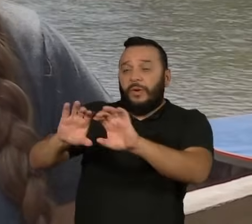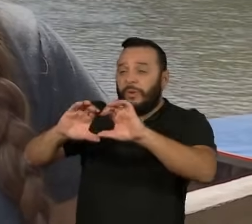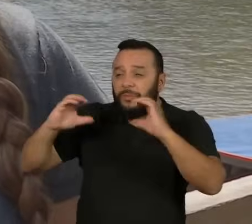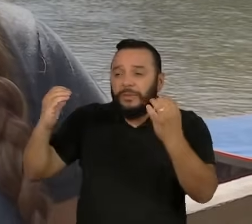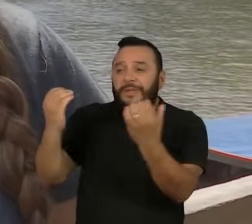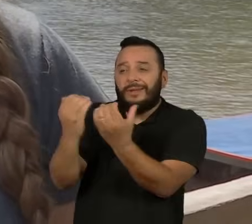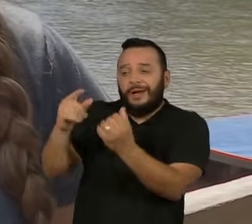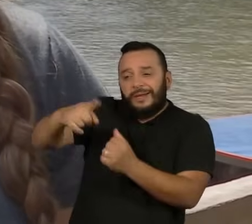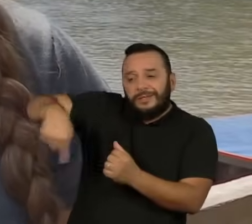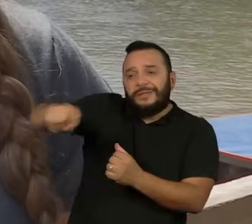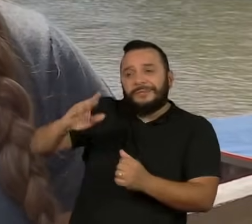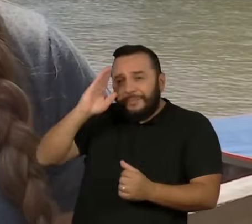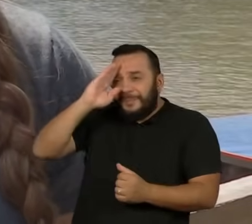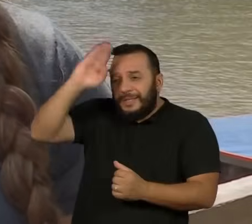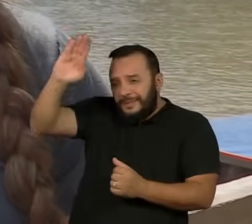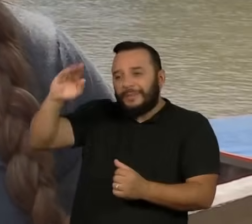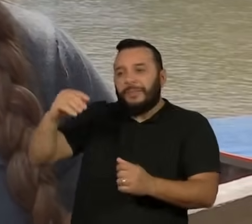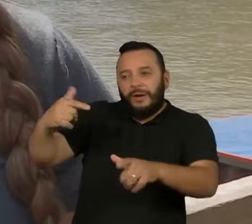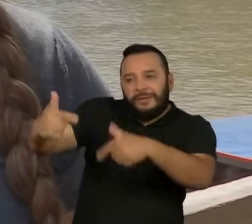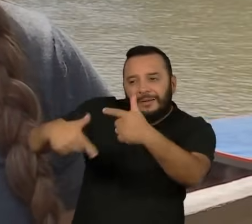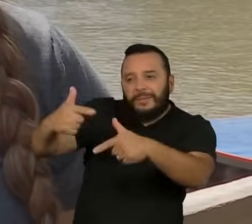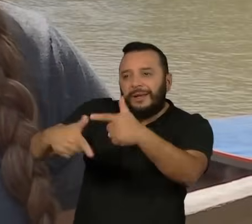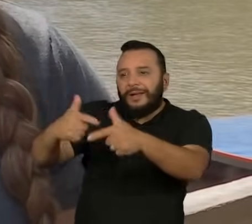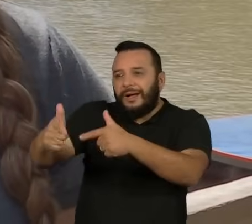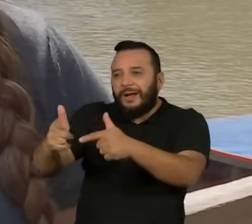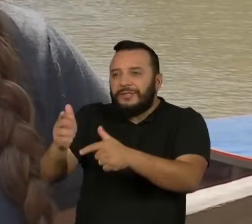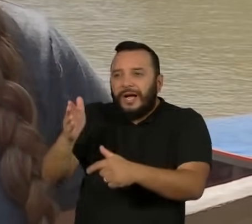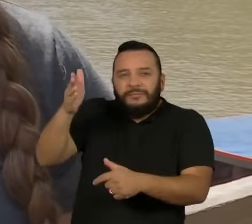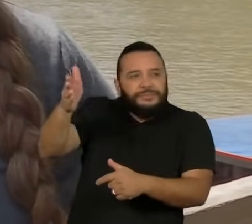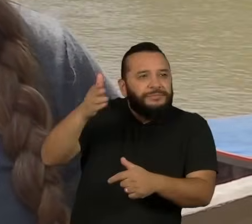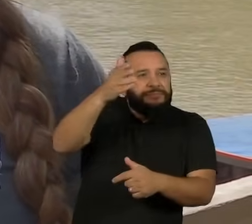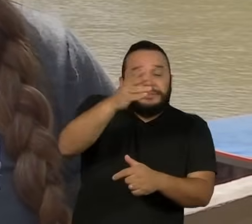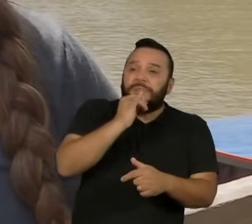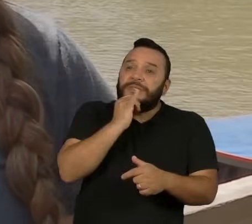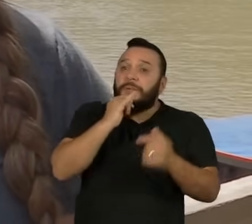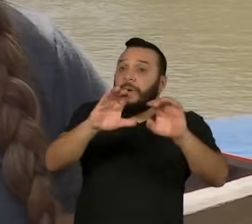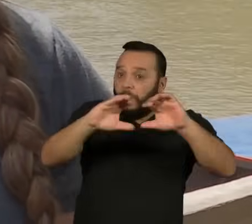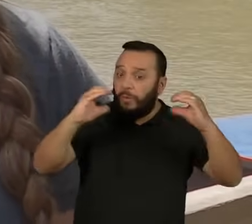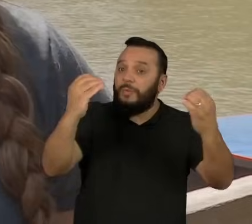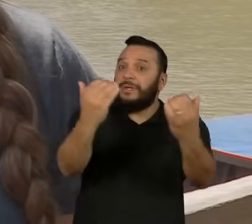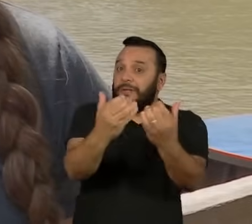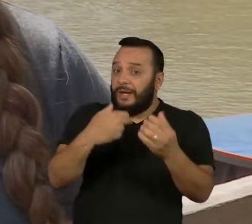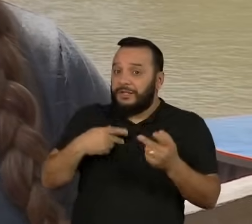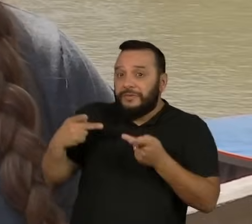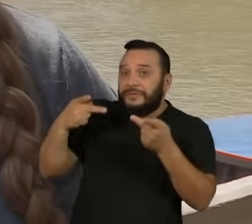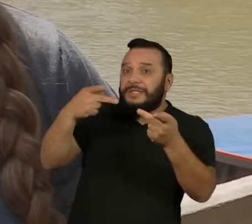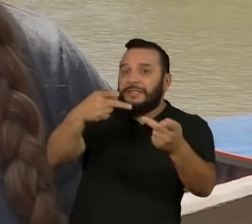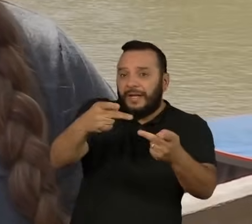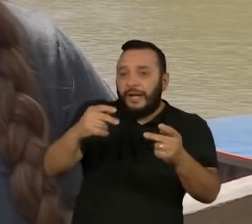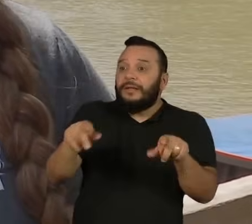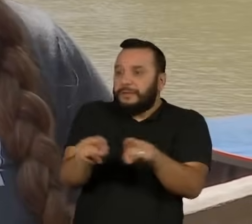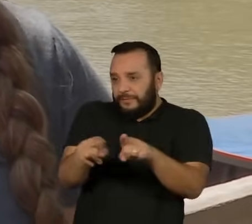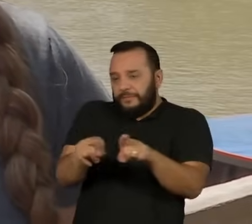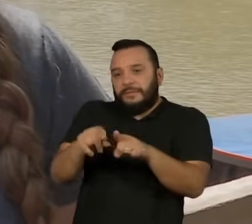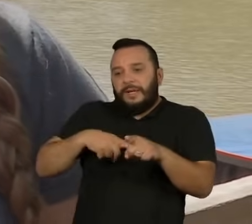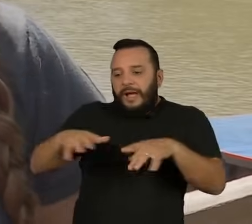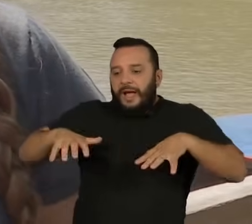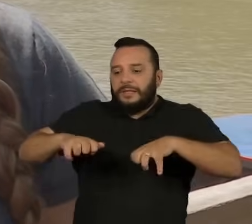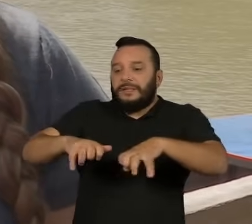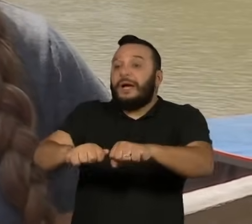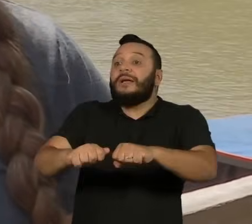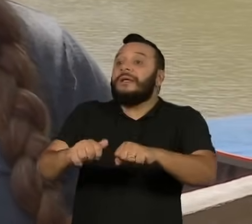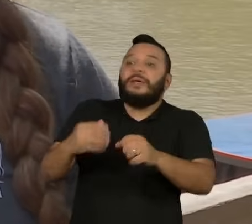comunitário. Então, um exemplo, se a gente vai para uma comunidade e a gente vai fazer uma vivência do açaí, quem vai